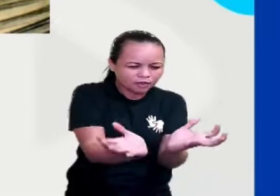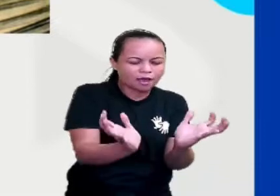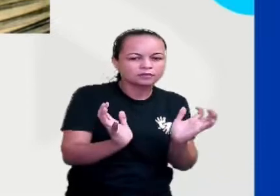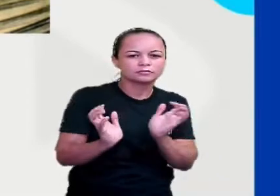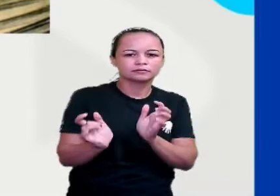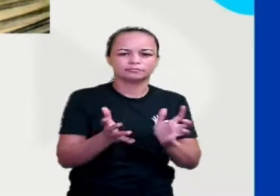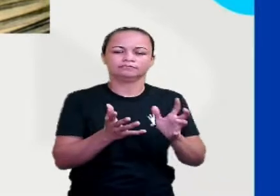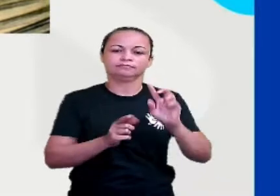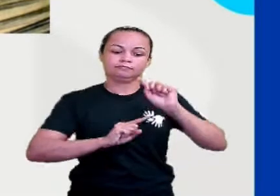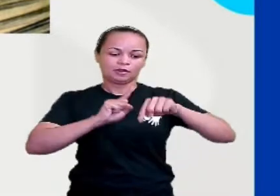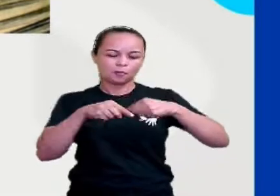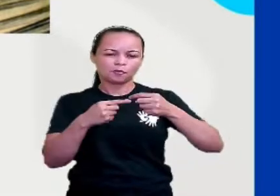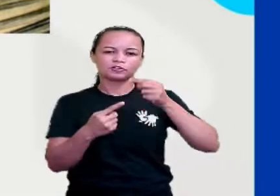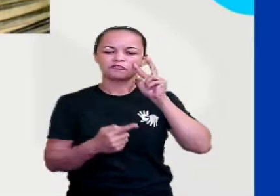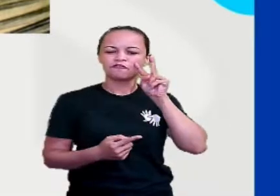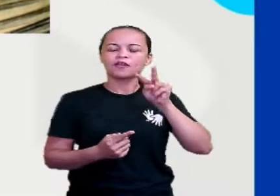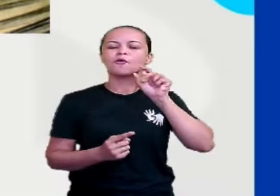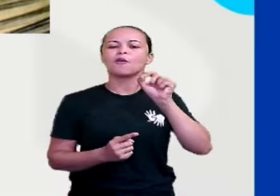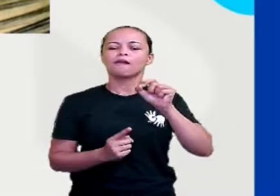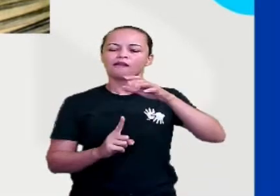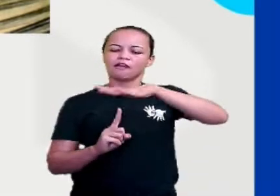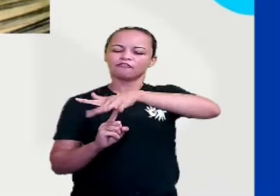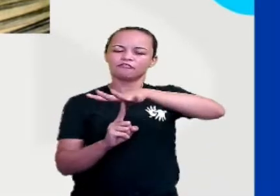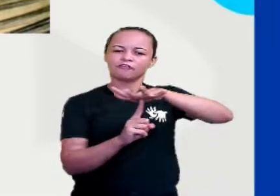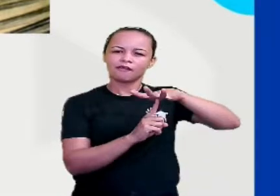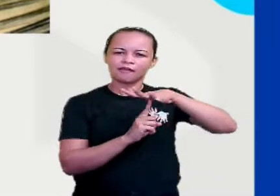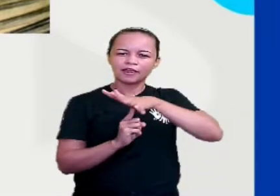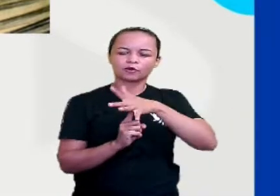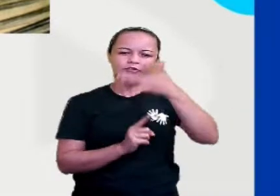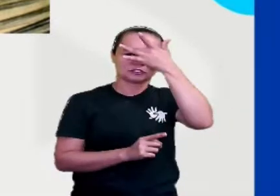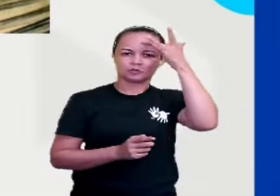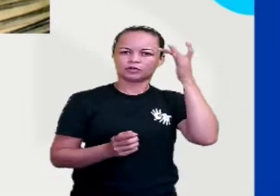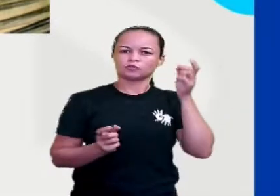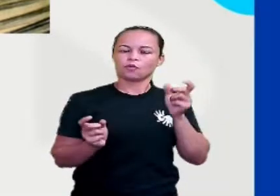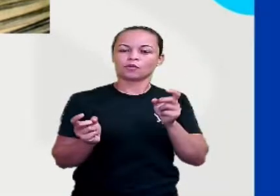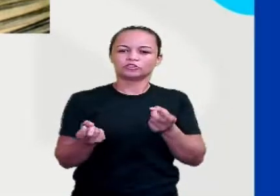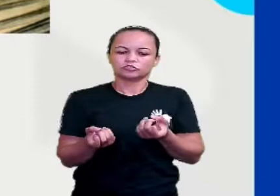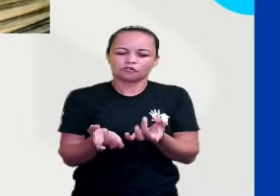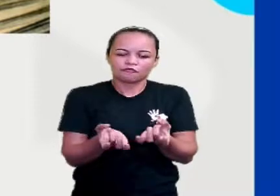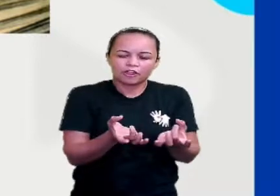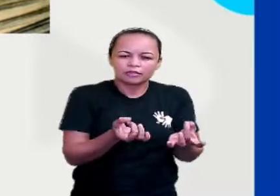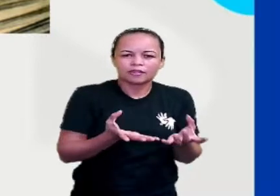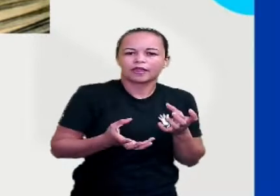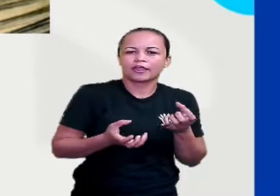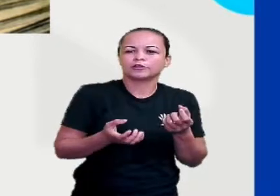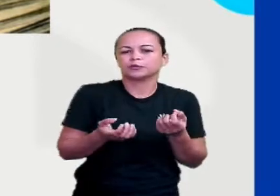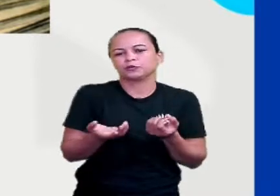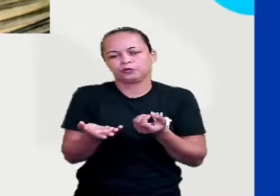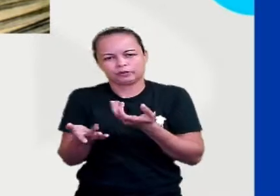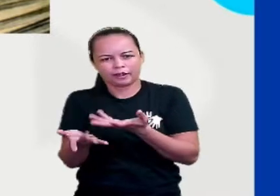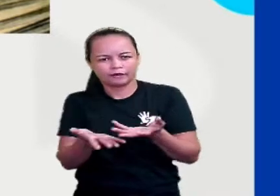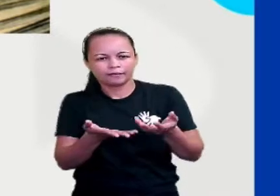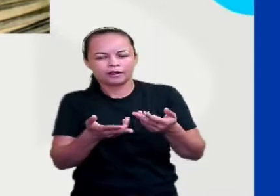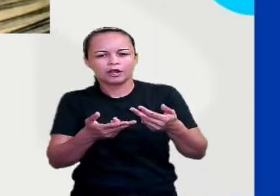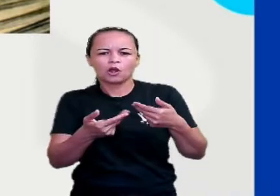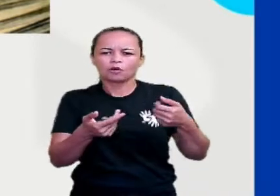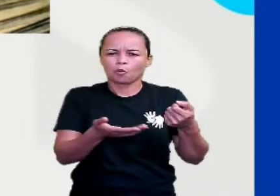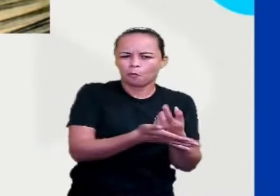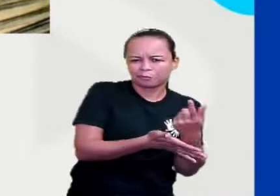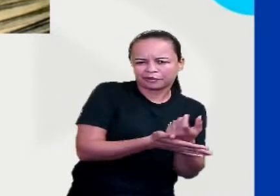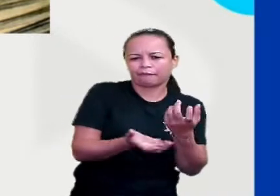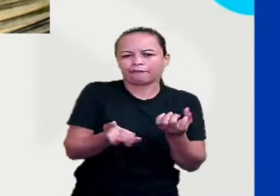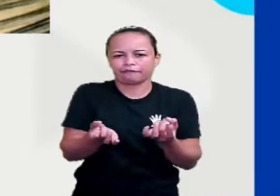uma feira onde as pessoas estão negociando aquilo que elas plantam, que elas colhem. Lembra que a gente começou